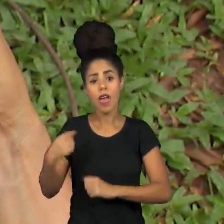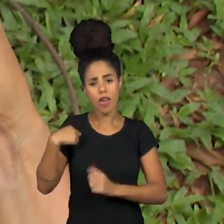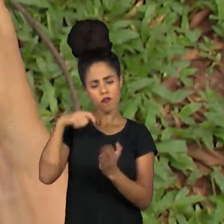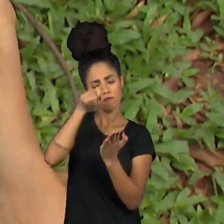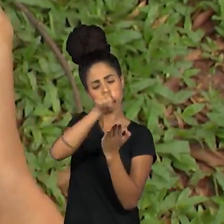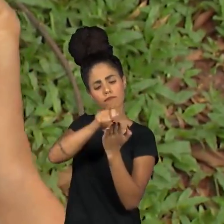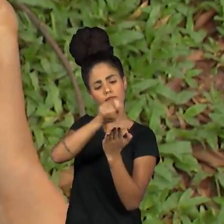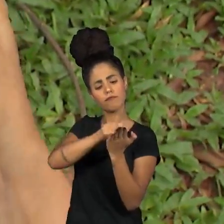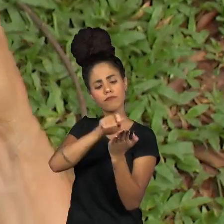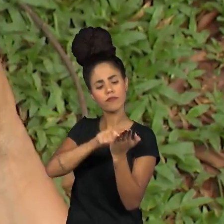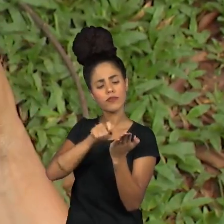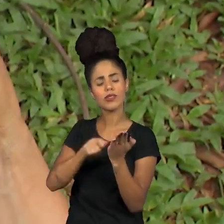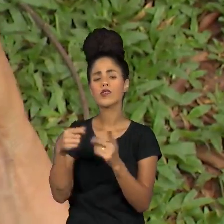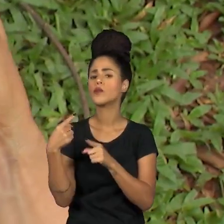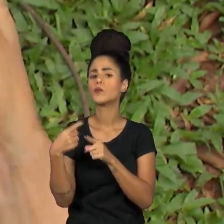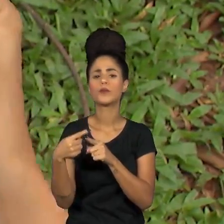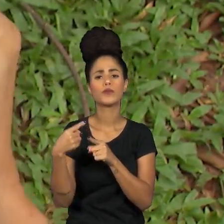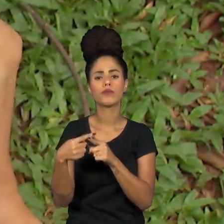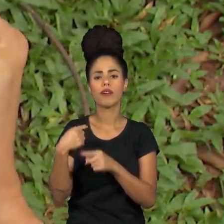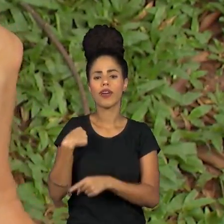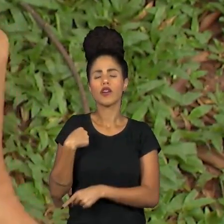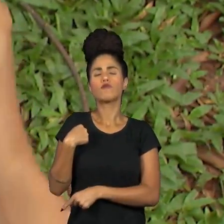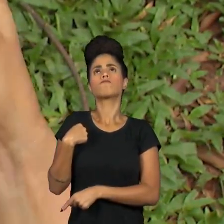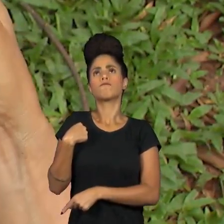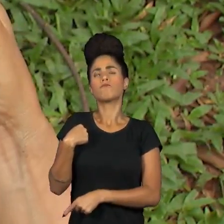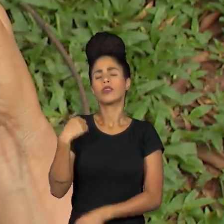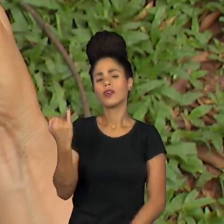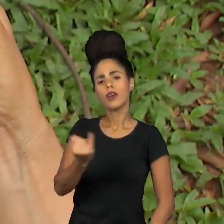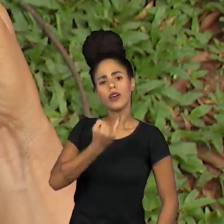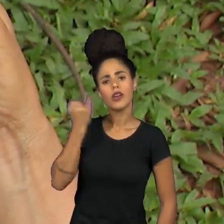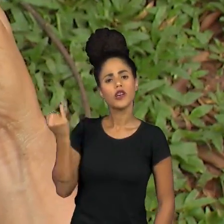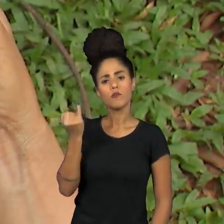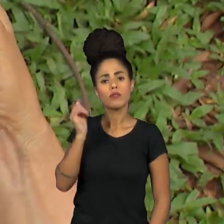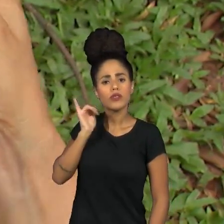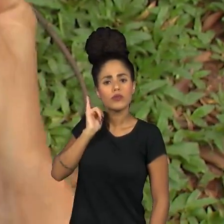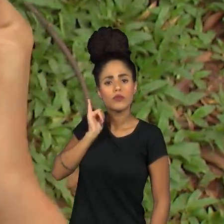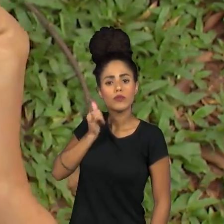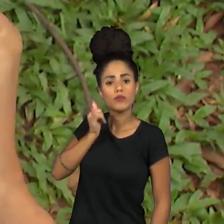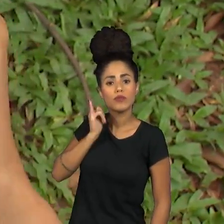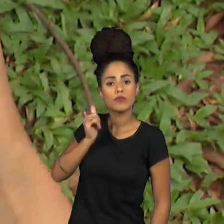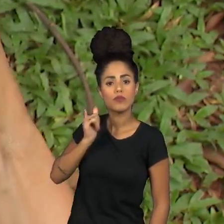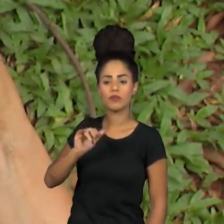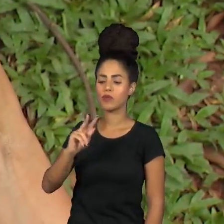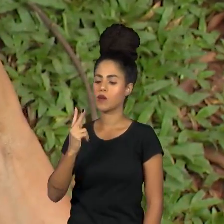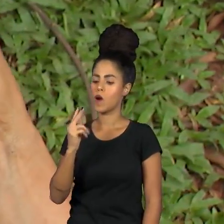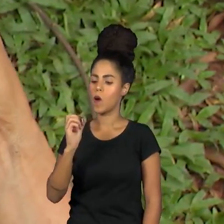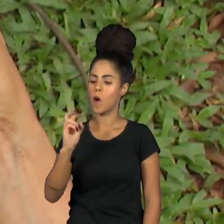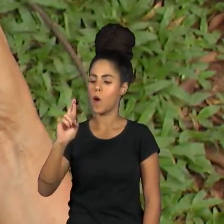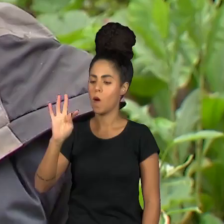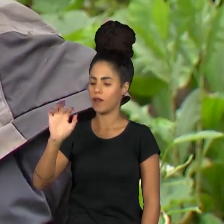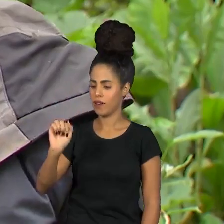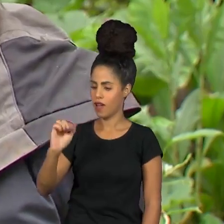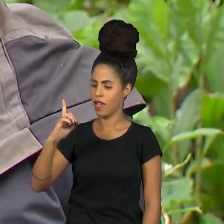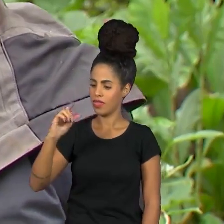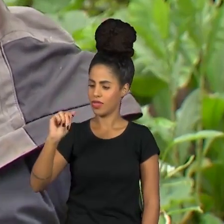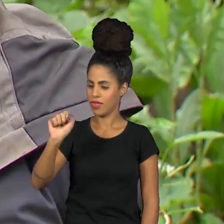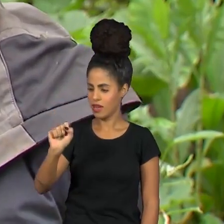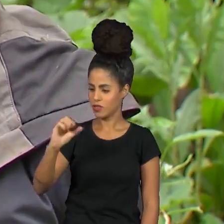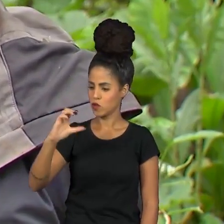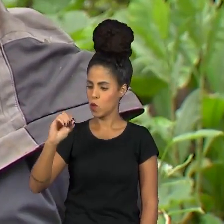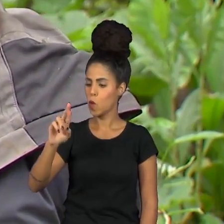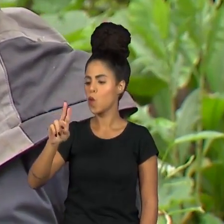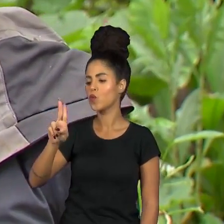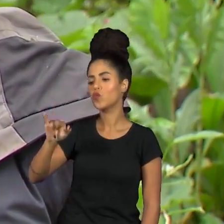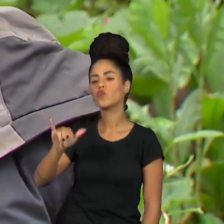livro porque eu achei que era importante que a história da Horta das Corujas fosse registrada. E eu sou a